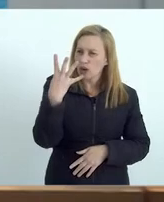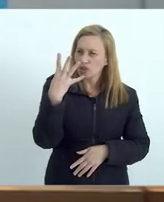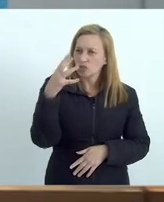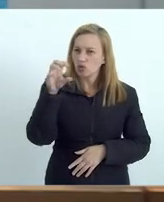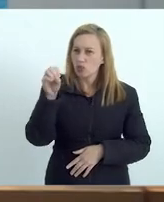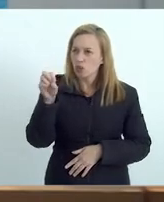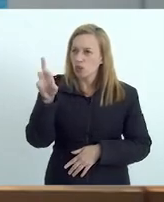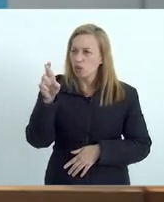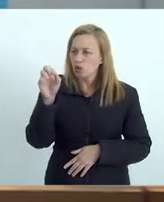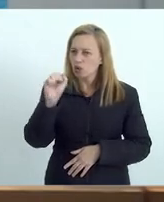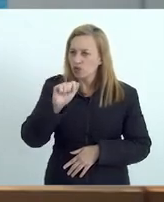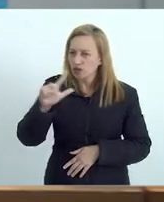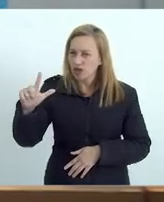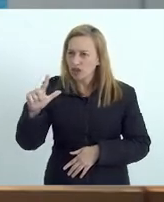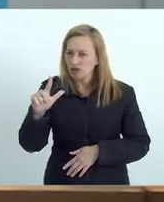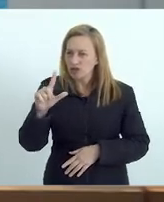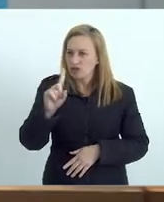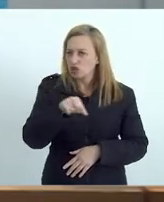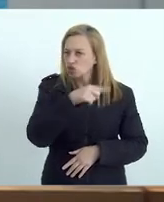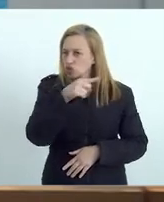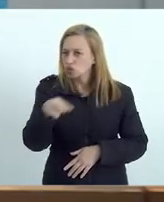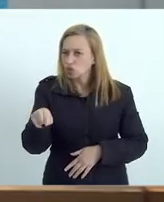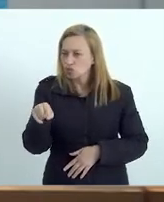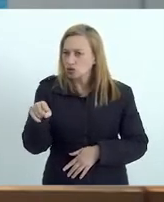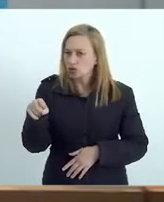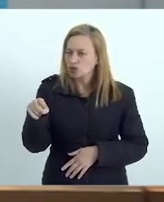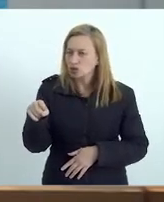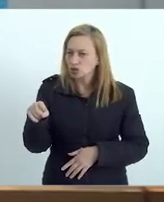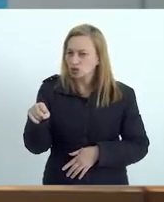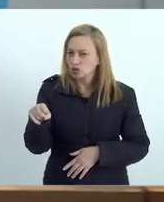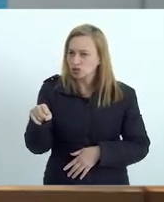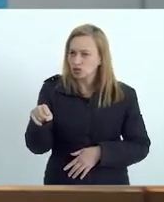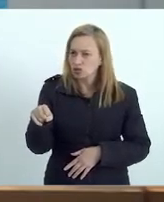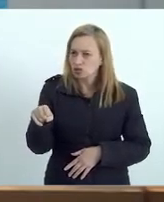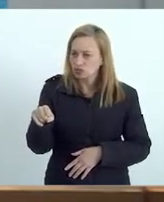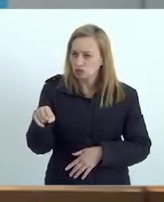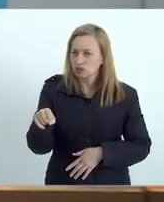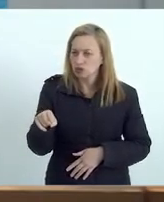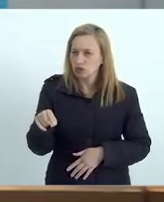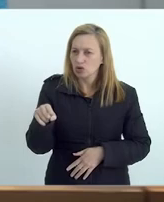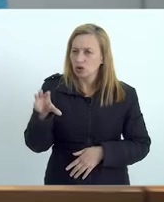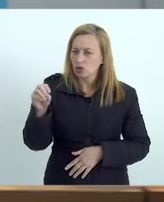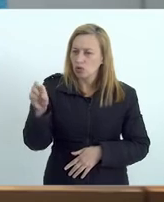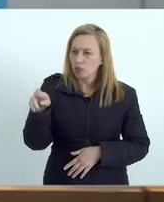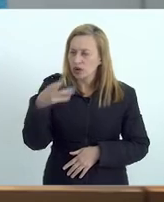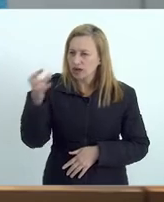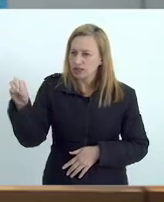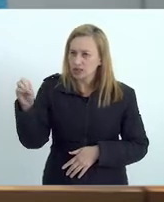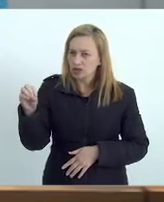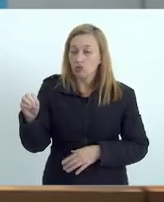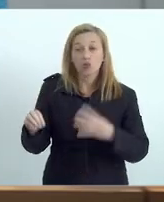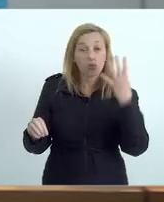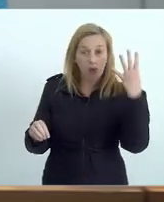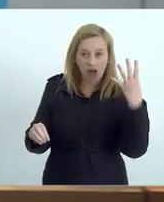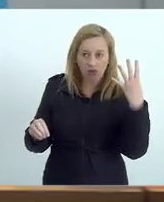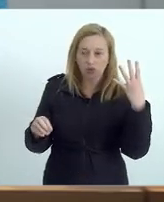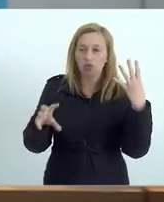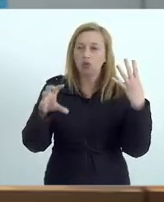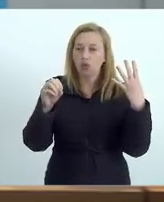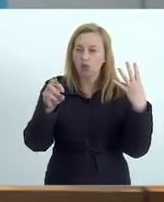que foram excluídos da Corporação devido a esse concurso quatro coronéis